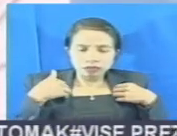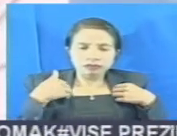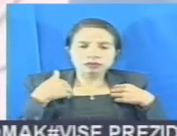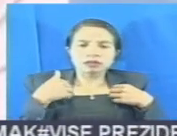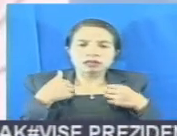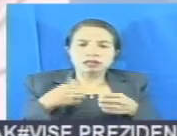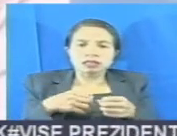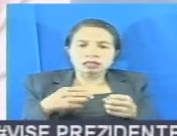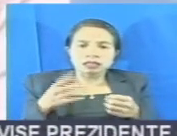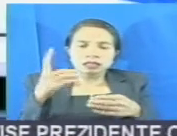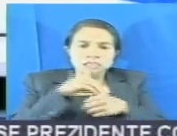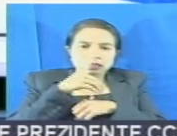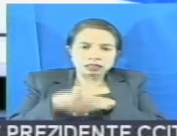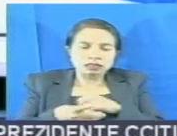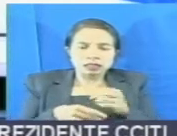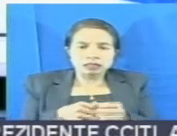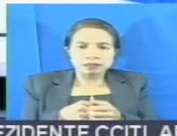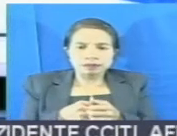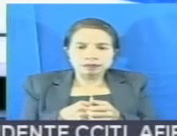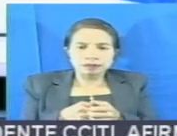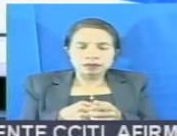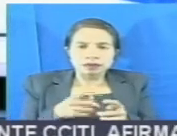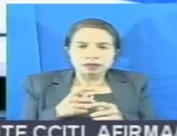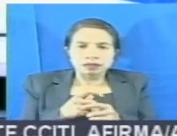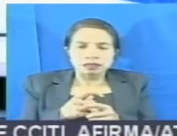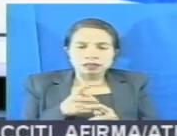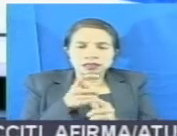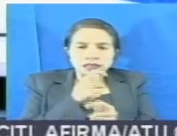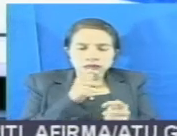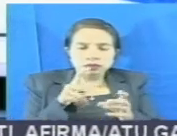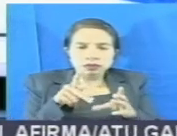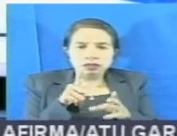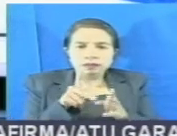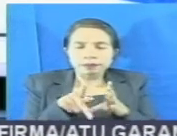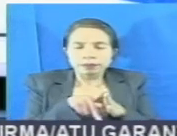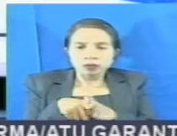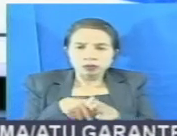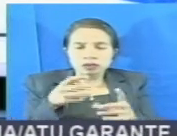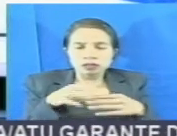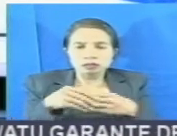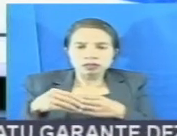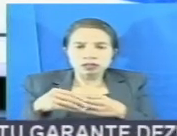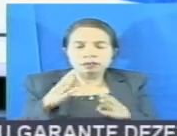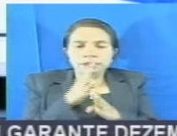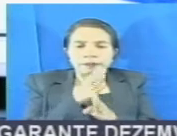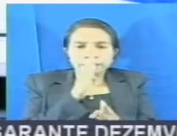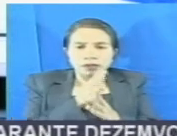operação. Ok. Transporte público, liu biscota ou microlet, e